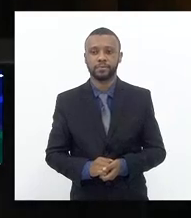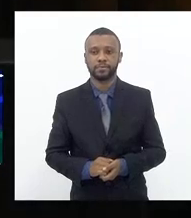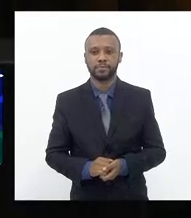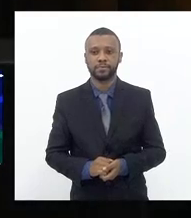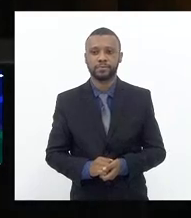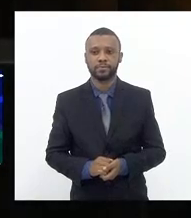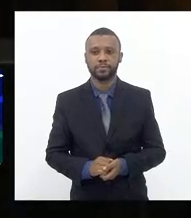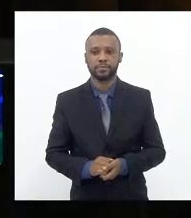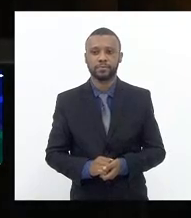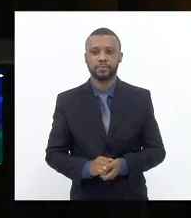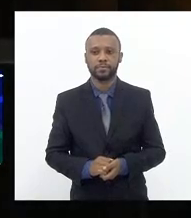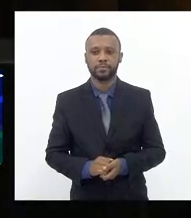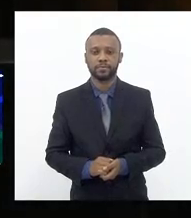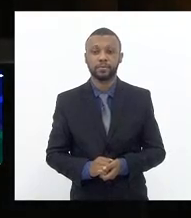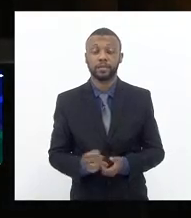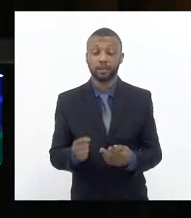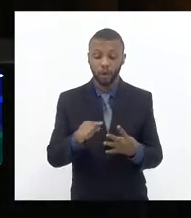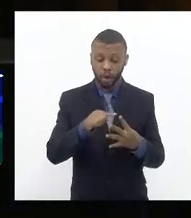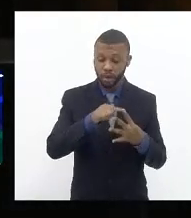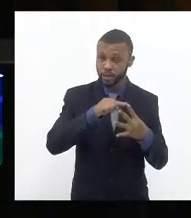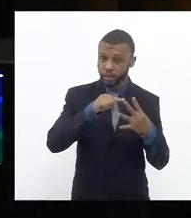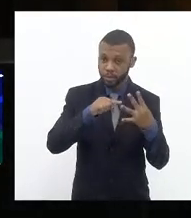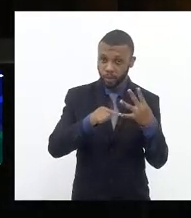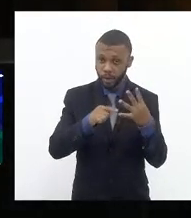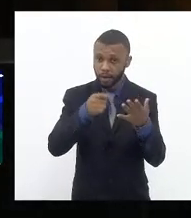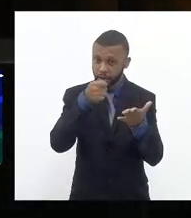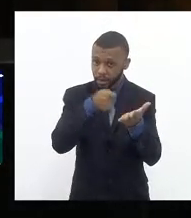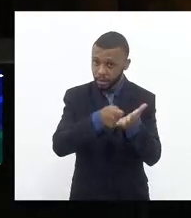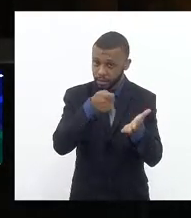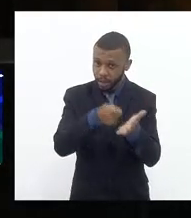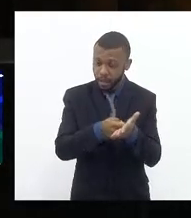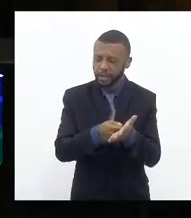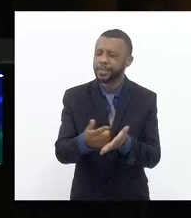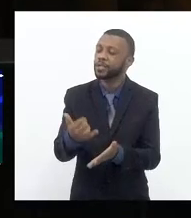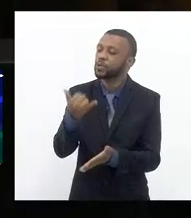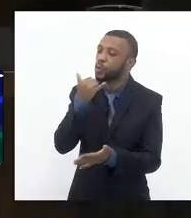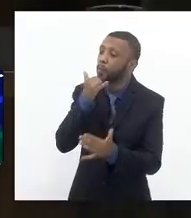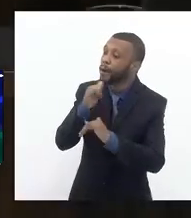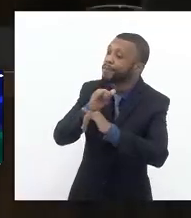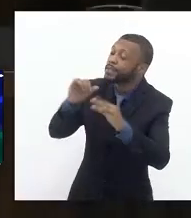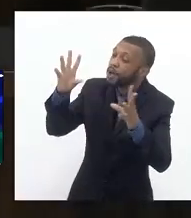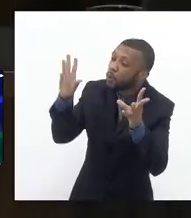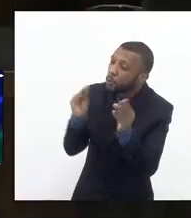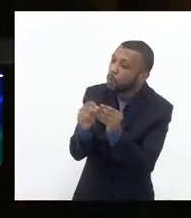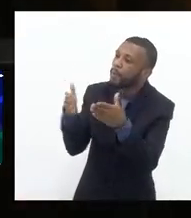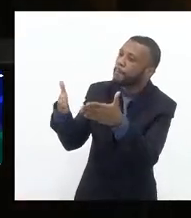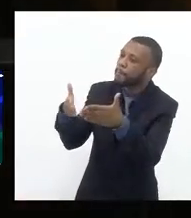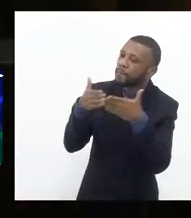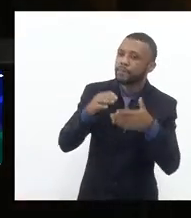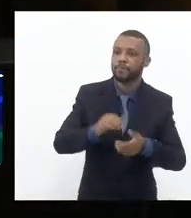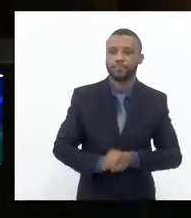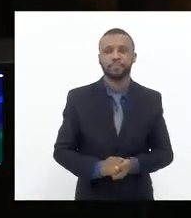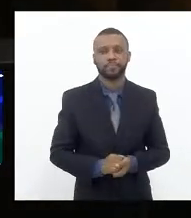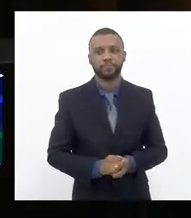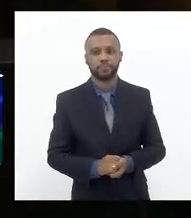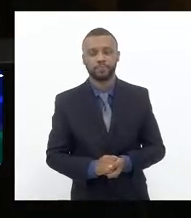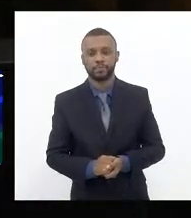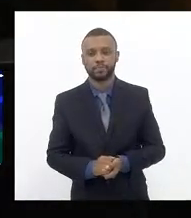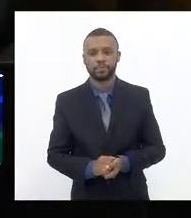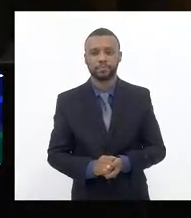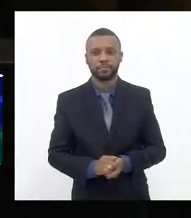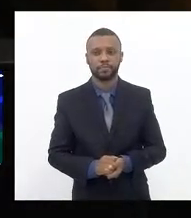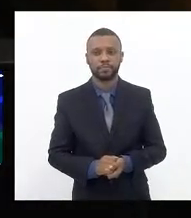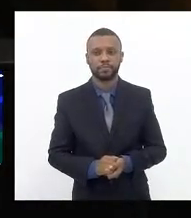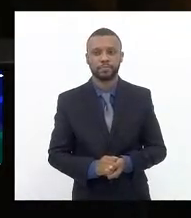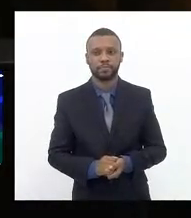Que são as 4 exigências das quais o deputado, para concluir, por favor. Das quais o Estado tem que cumprir 3.